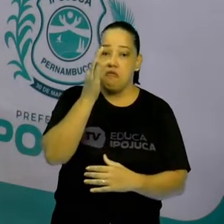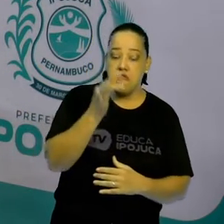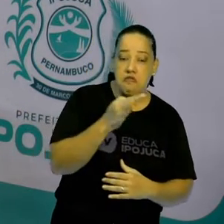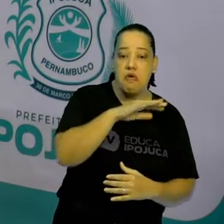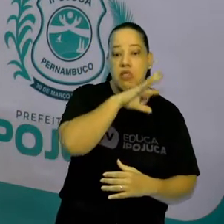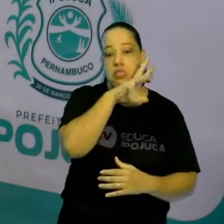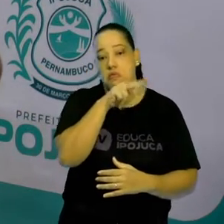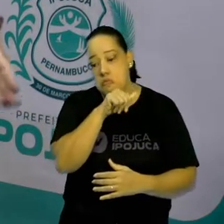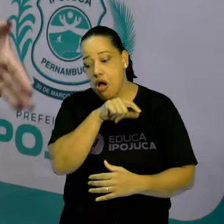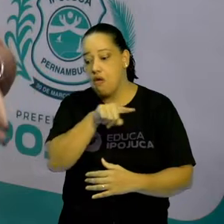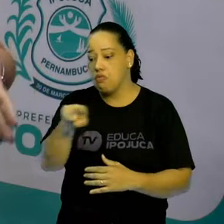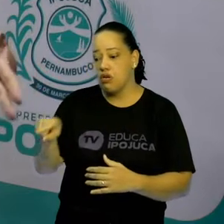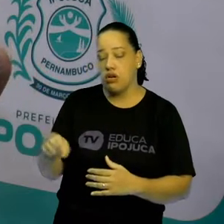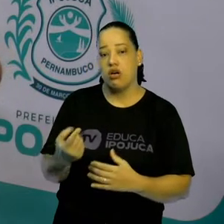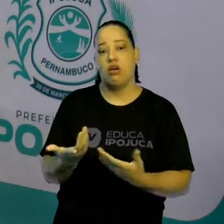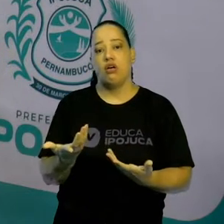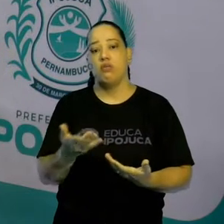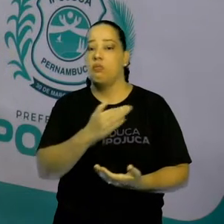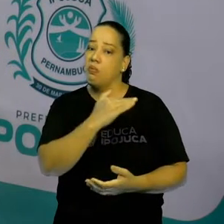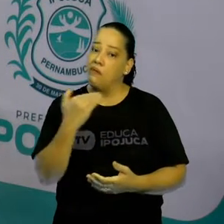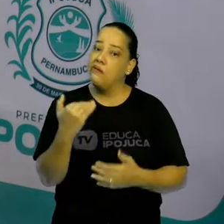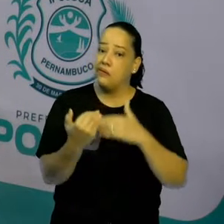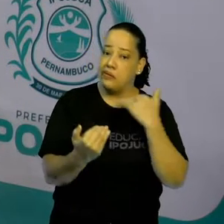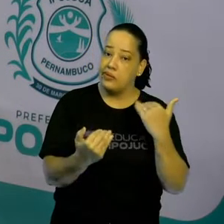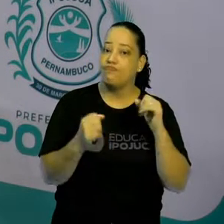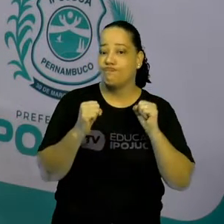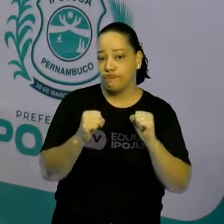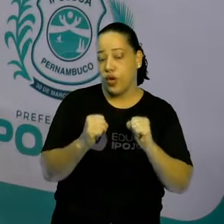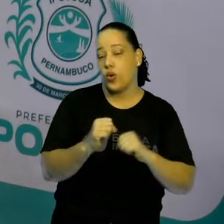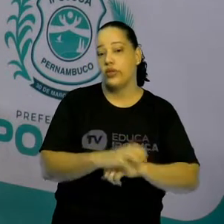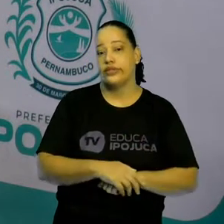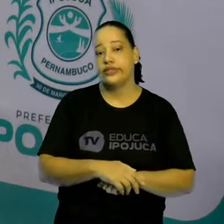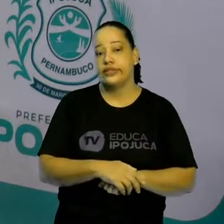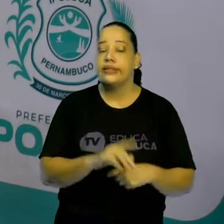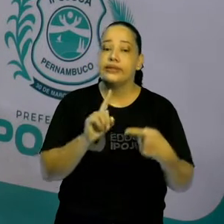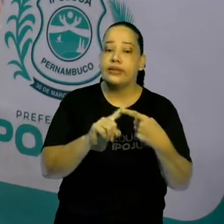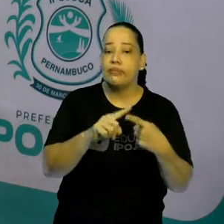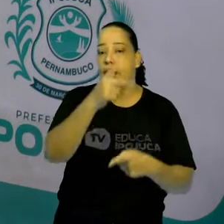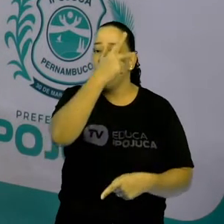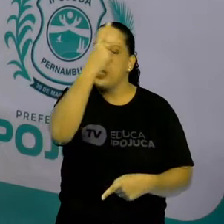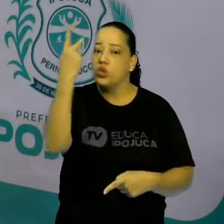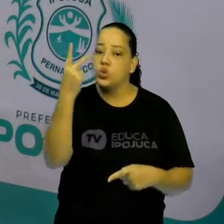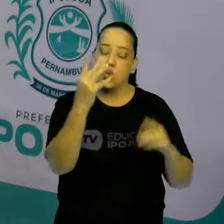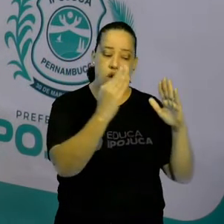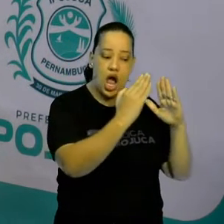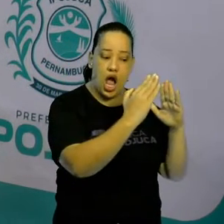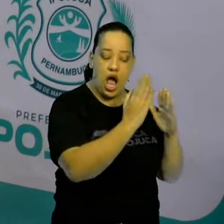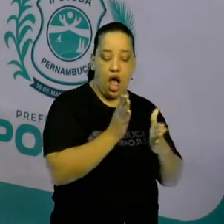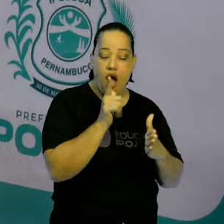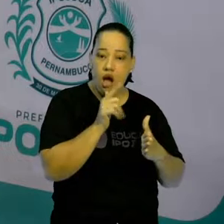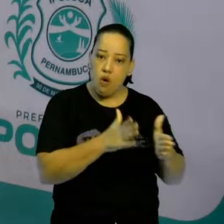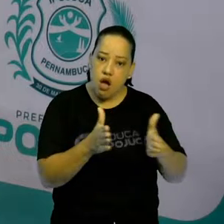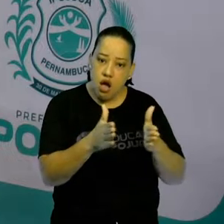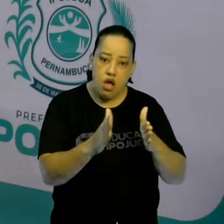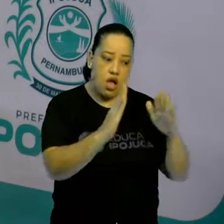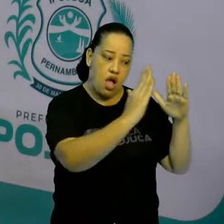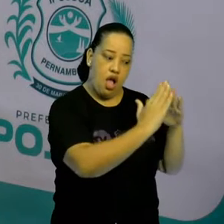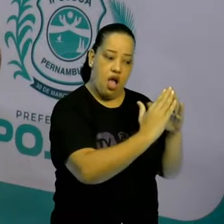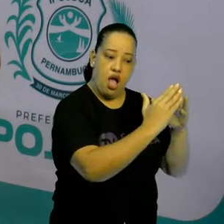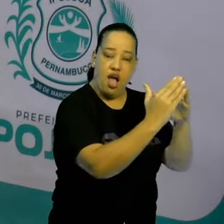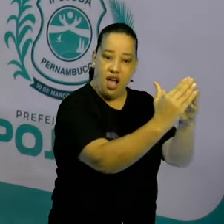retirar aquela população que mora ali, perto do rio. Então, vai acontecer um que a gente pode chamar